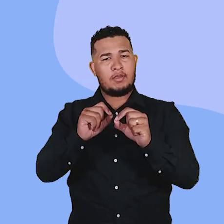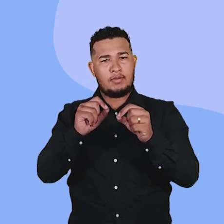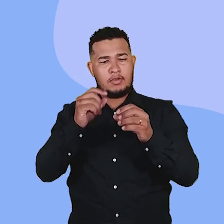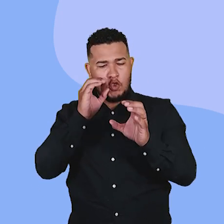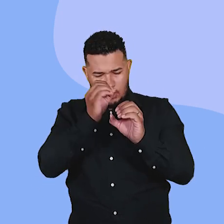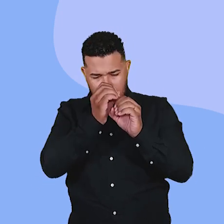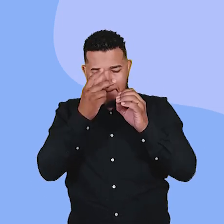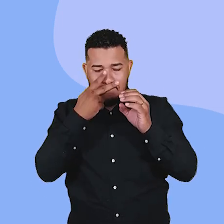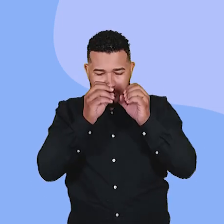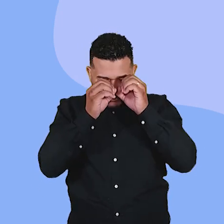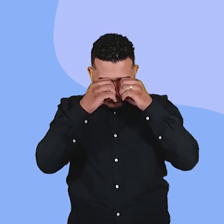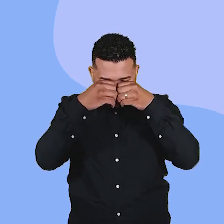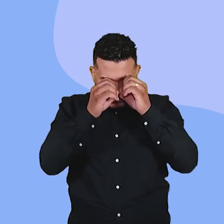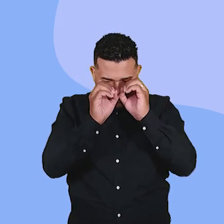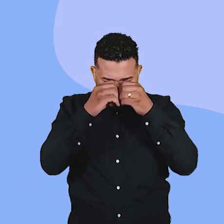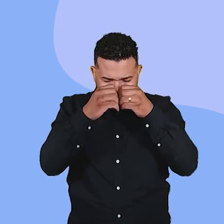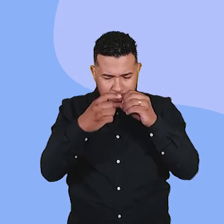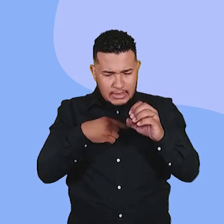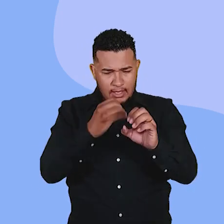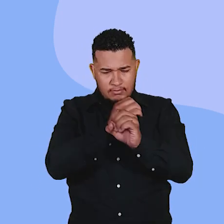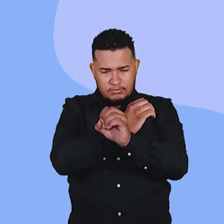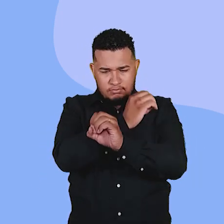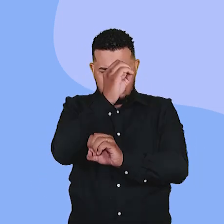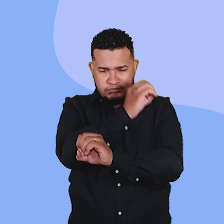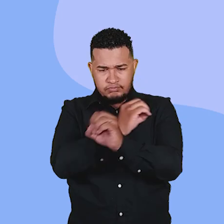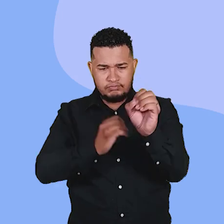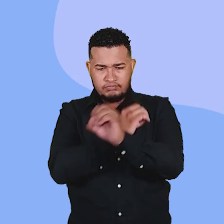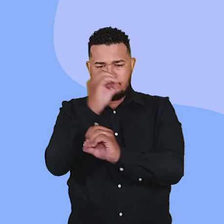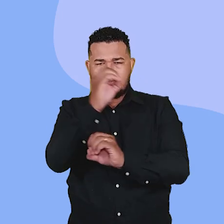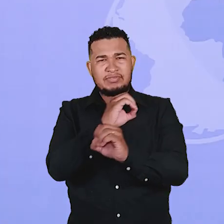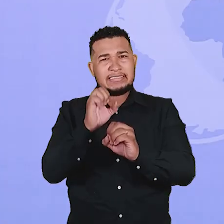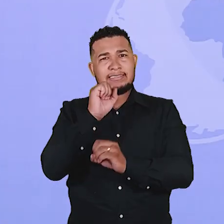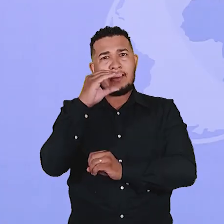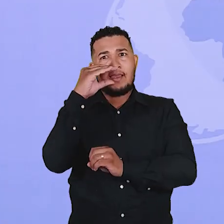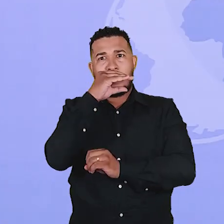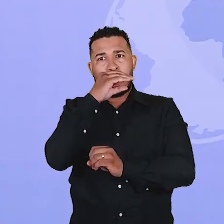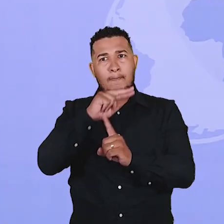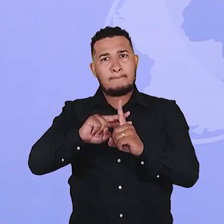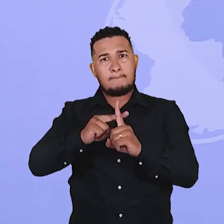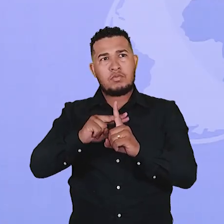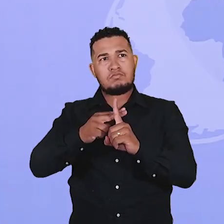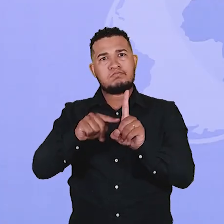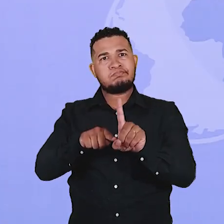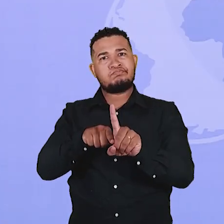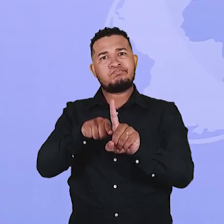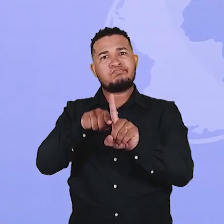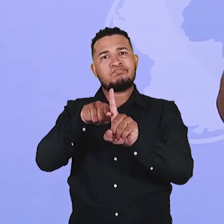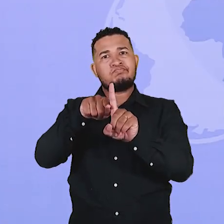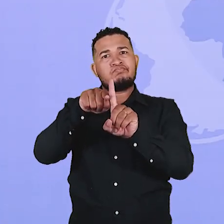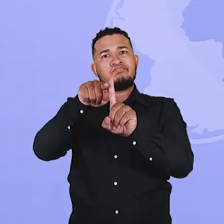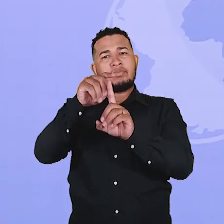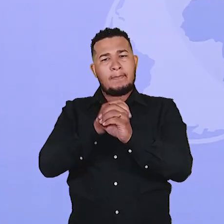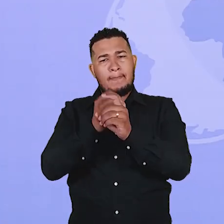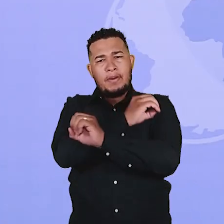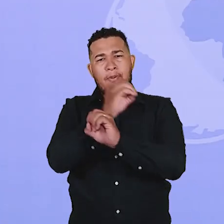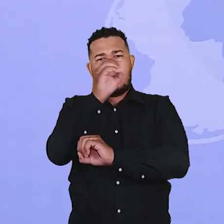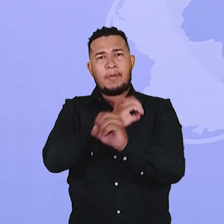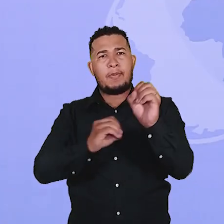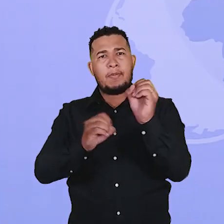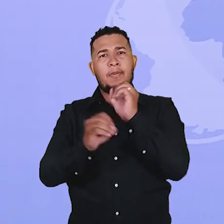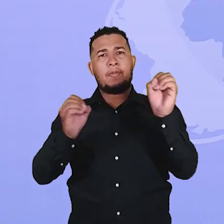minhas moléculas lá dentro começam a se agitar cada vez mais. Quanto mais calor eu coloco ali dentro, quanto mais calor